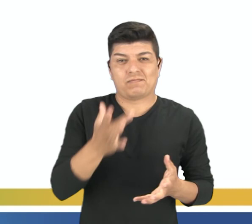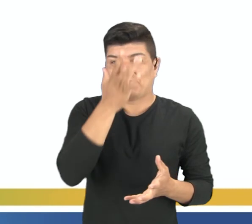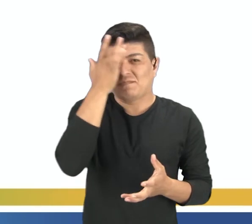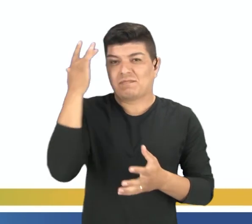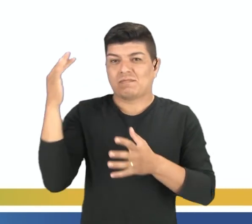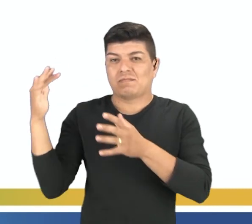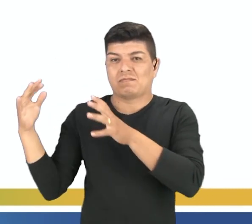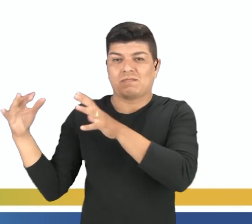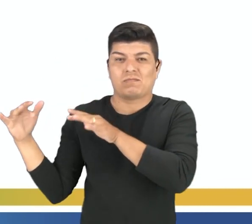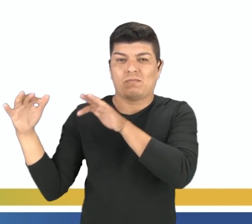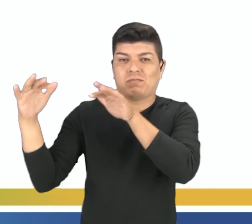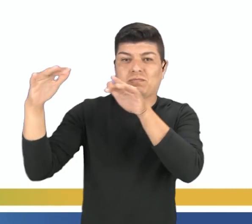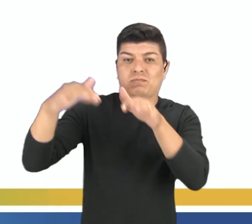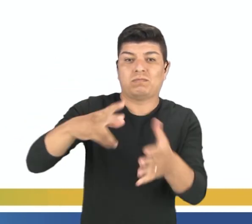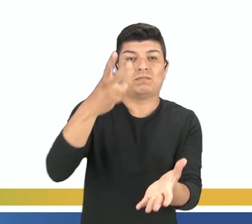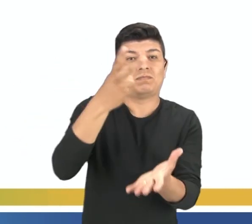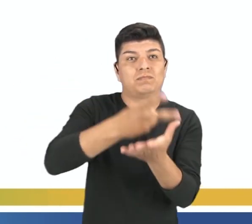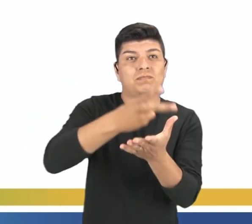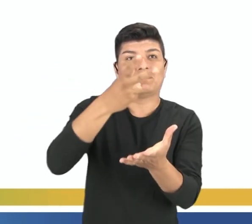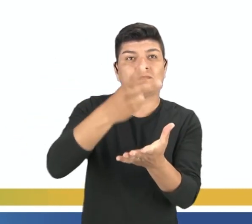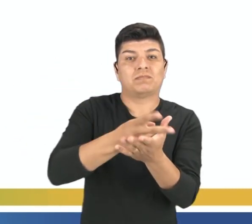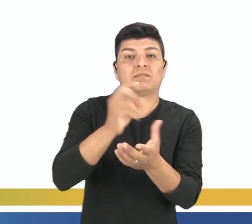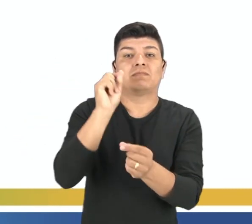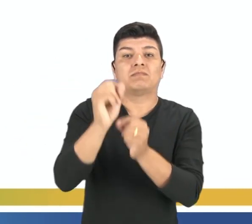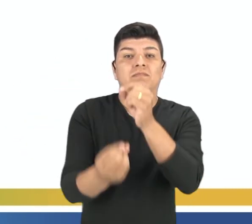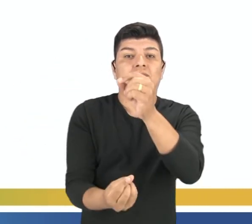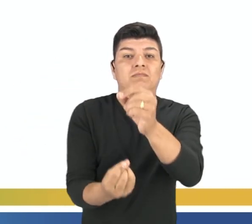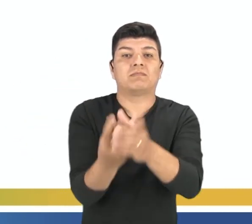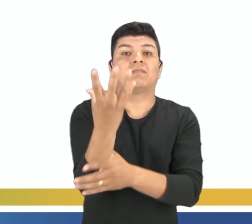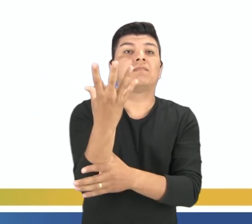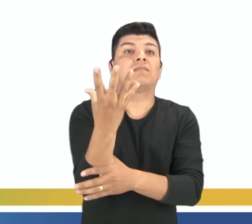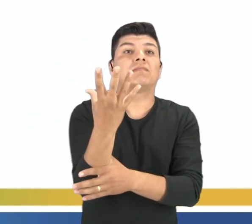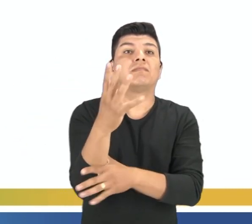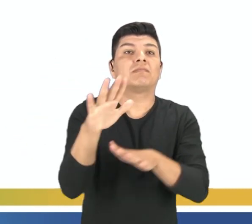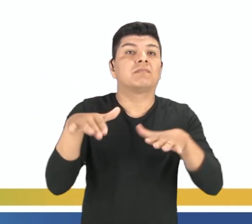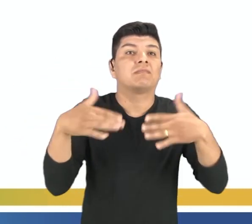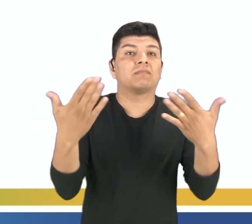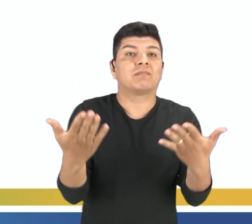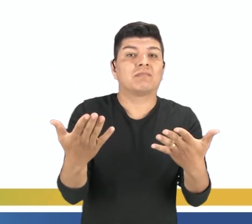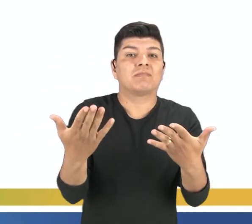motivação para as pessoas migrarem sempre vai ser origem o quê?